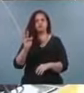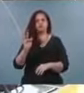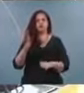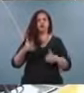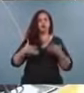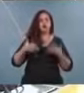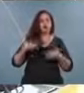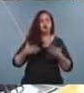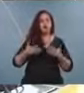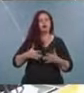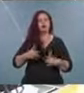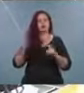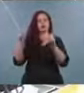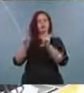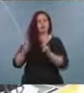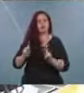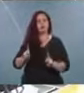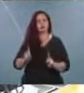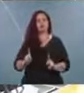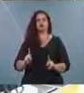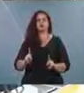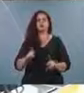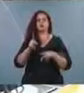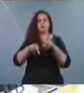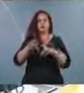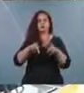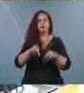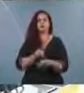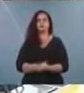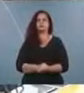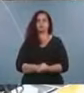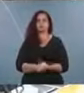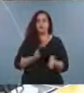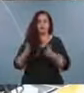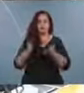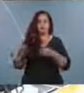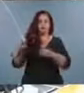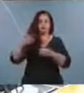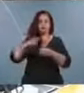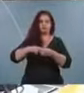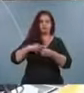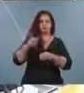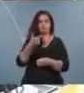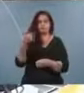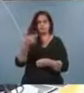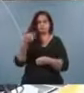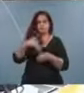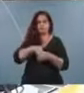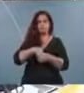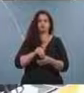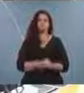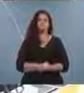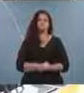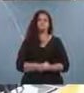povo brasileiro, sobretudo agora, por ocasião do pleito eleitoral. Então, operações integradas de inteligência para identificar